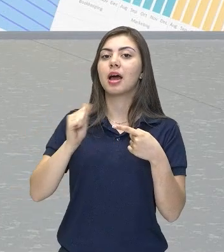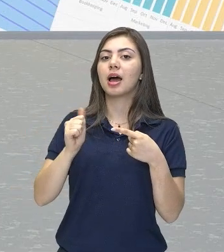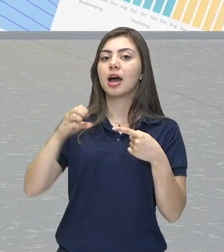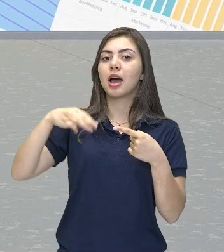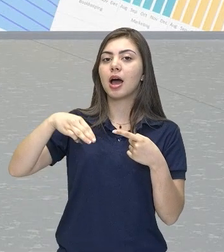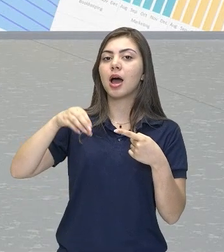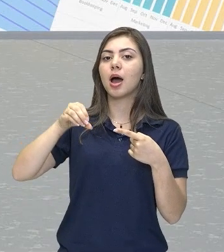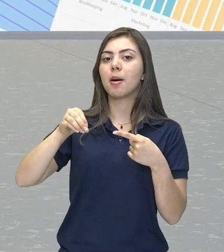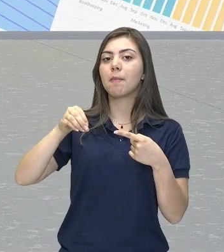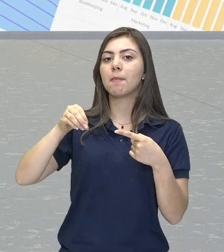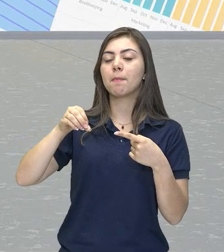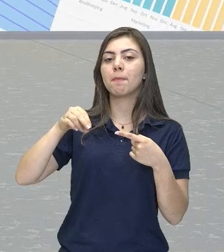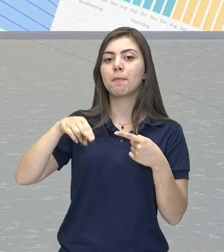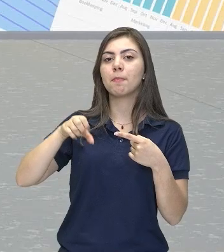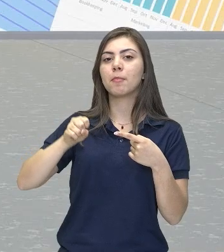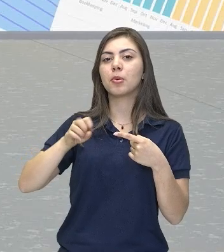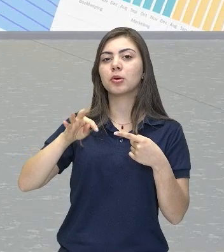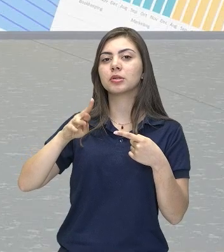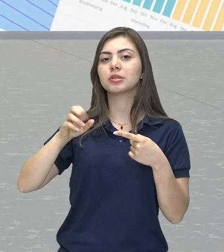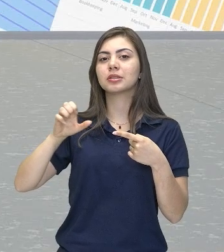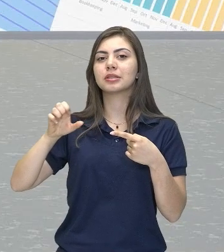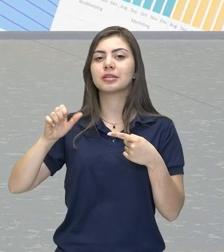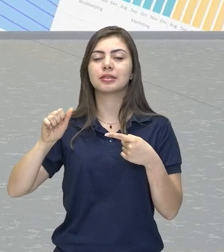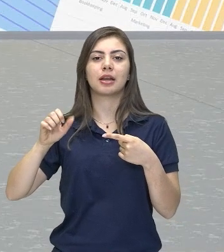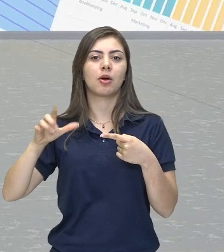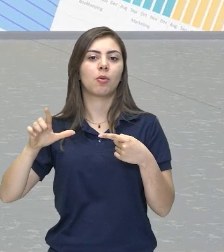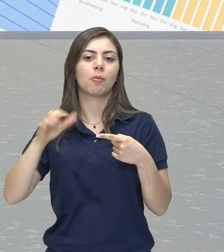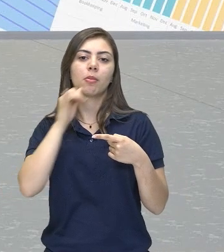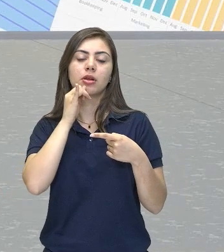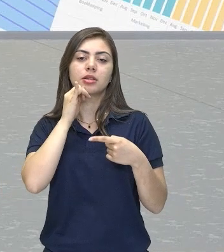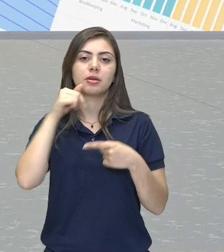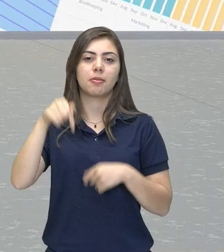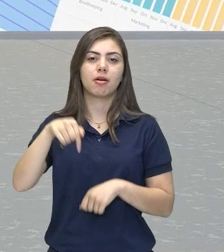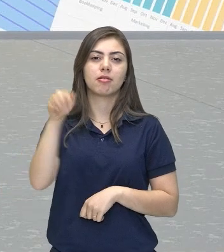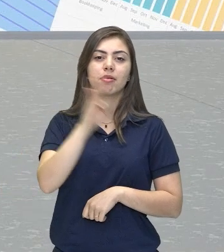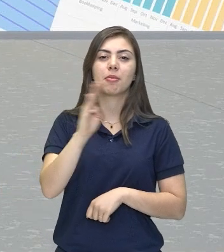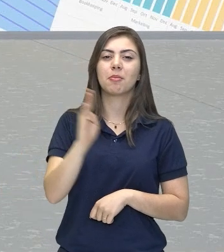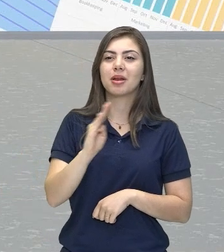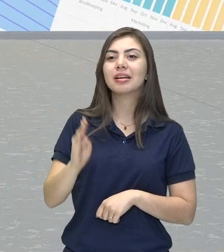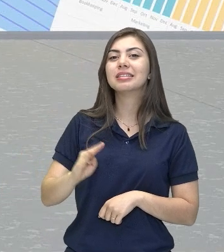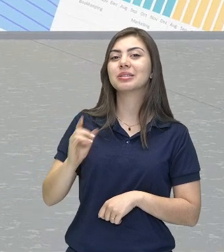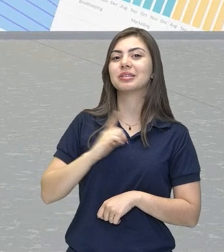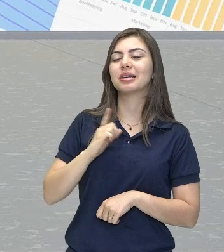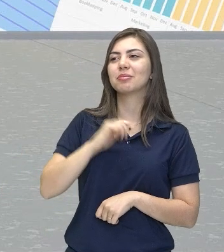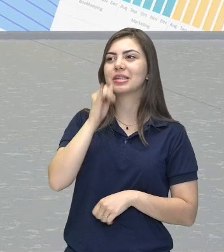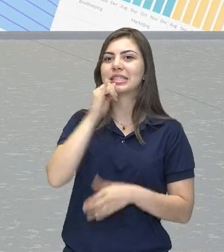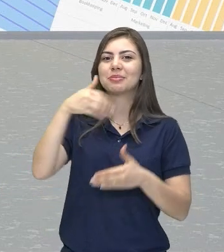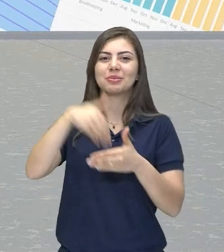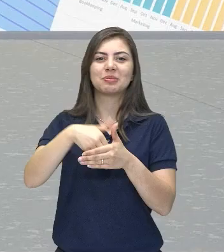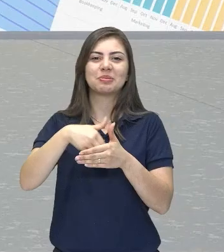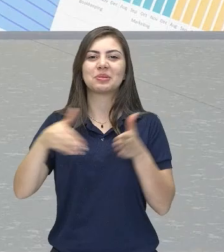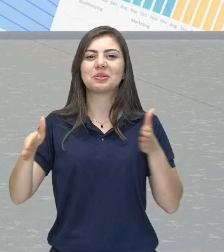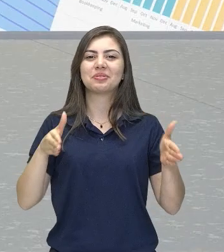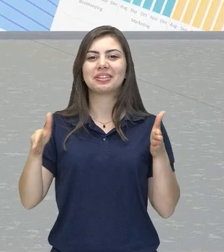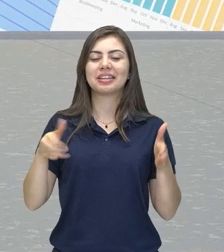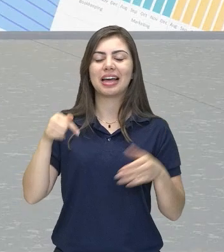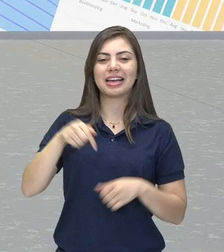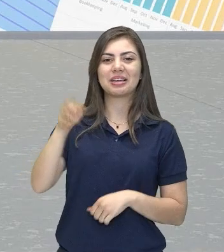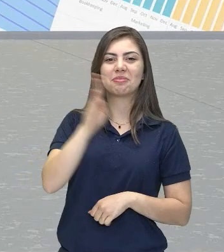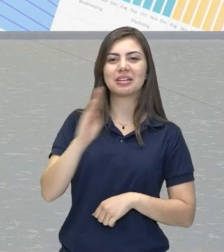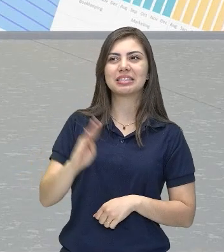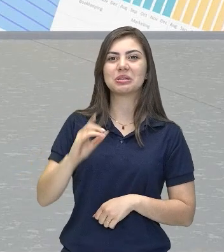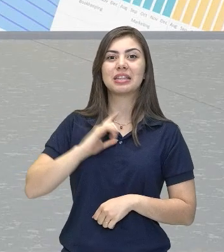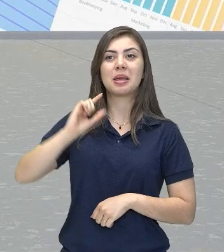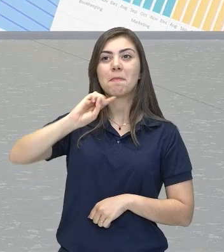as eleições, né? Como o Brasil é um país, uma nação com uma população aí de